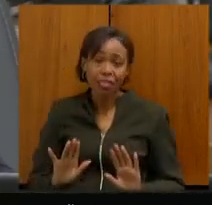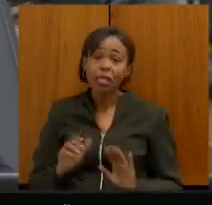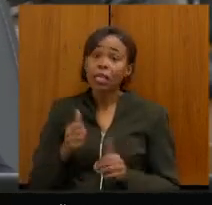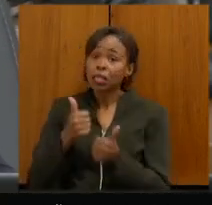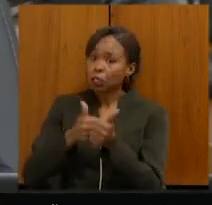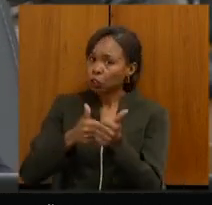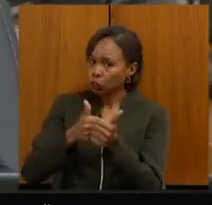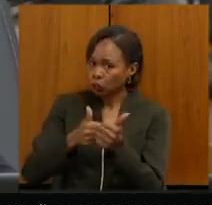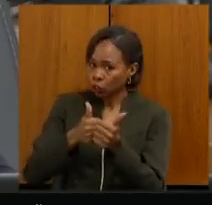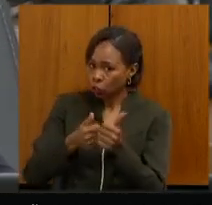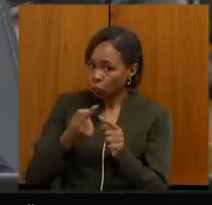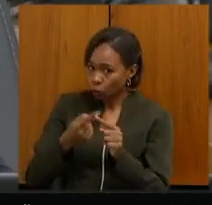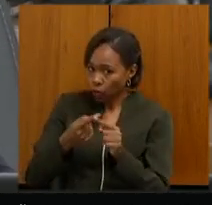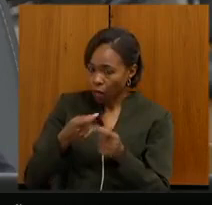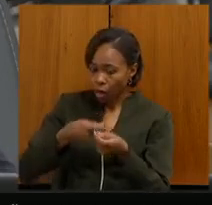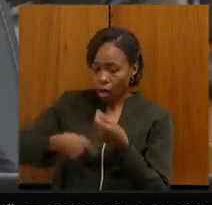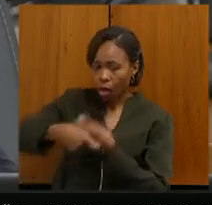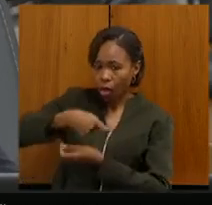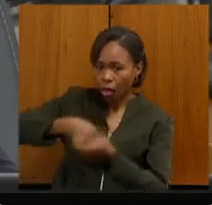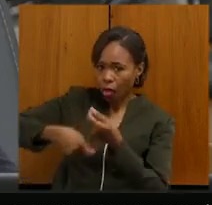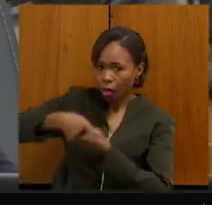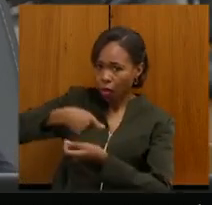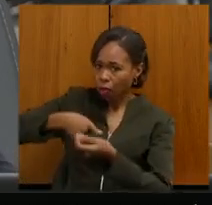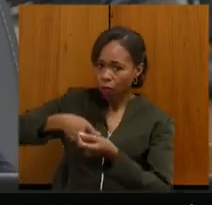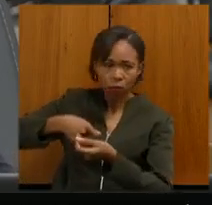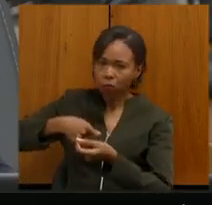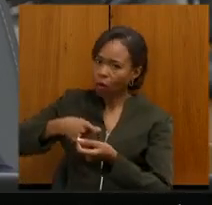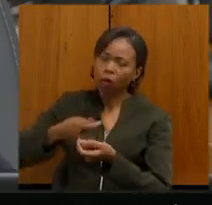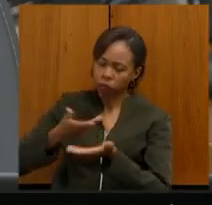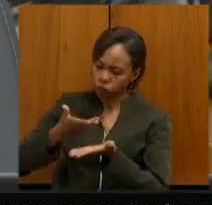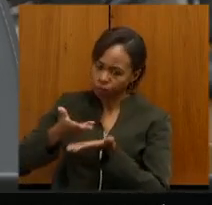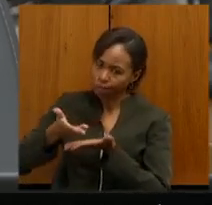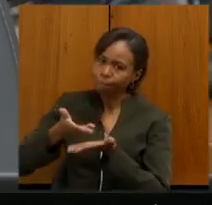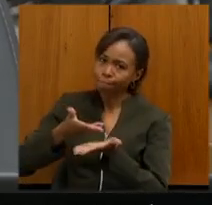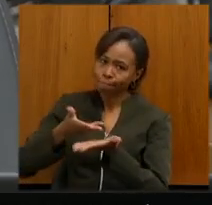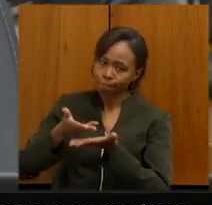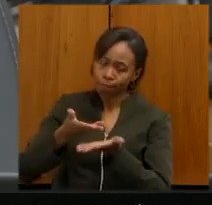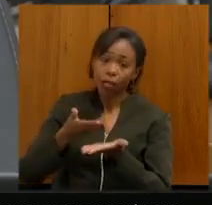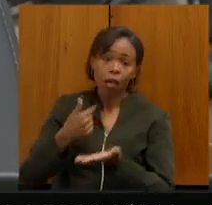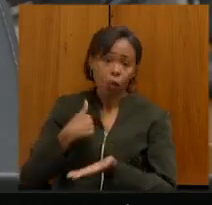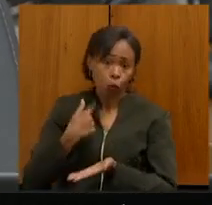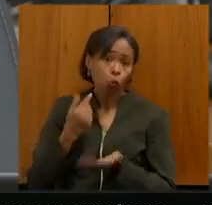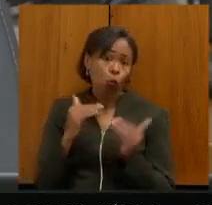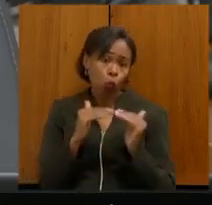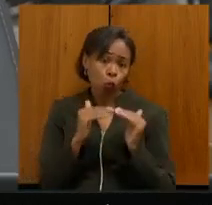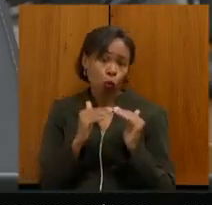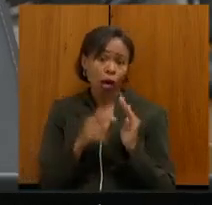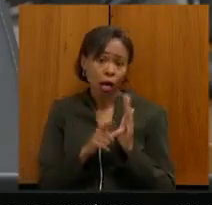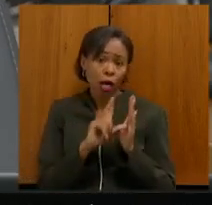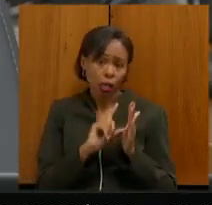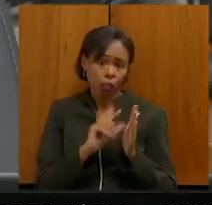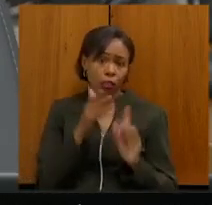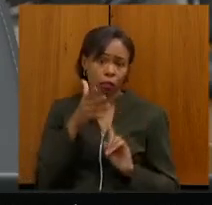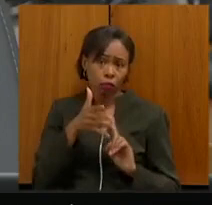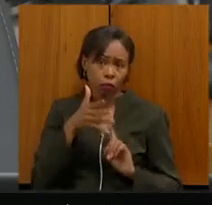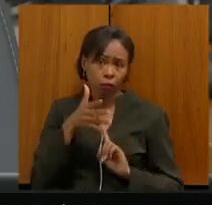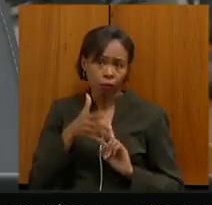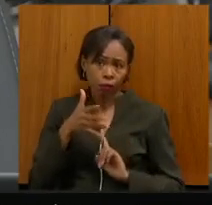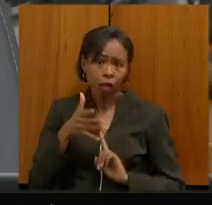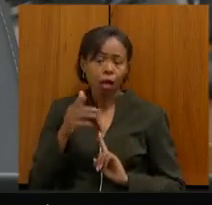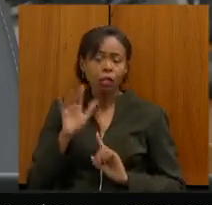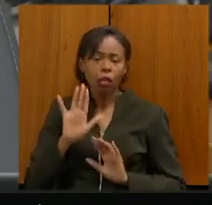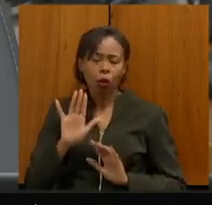insistindo porque a gente está negociando não tá E aí eu concordo né Eu acho que muitas das falas aqui queria começar com alguns pontos